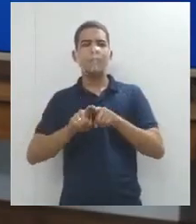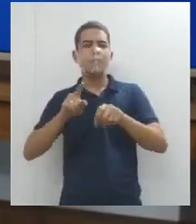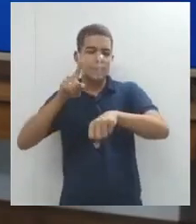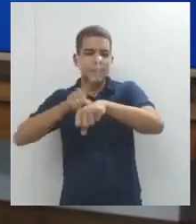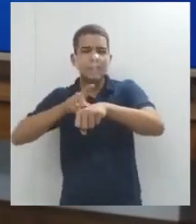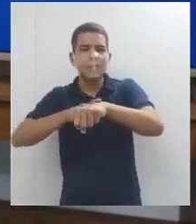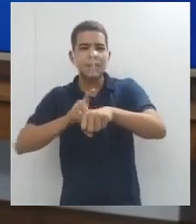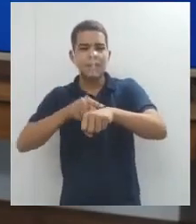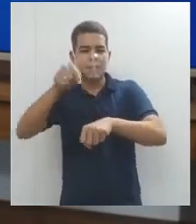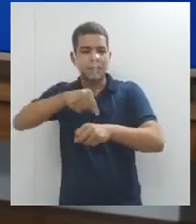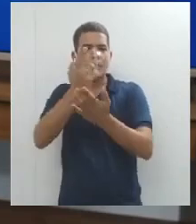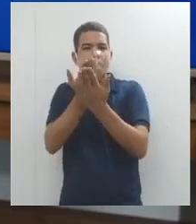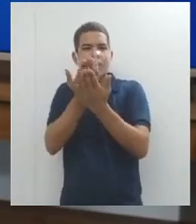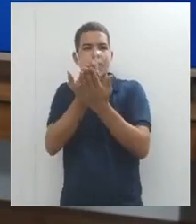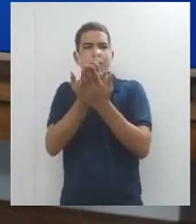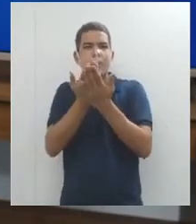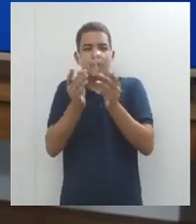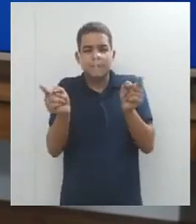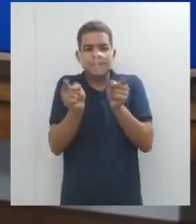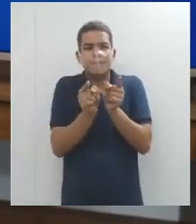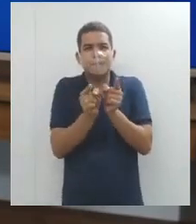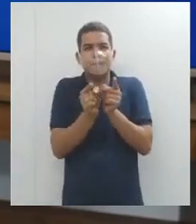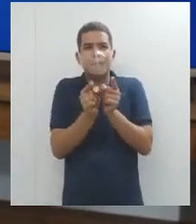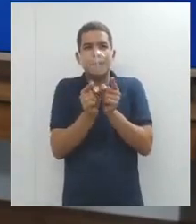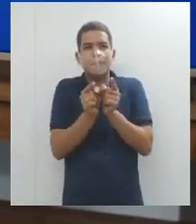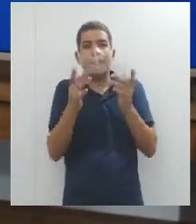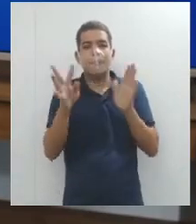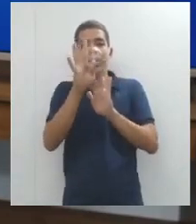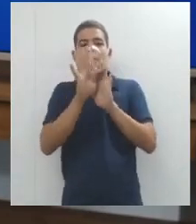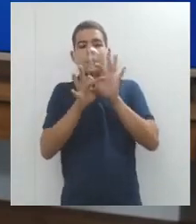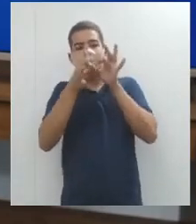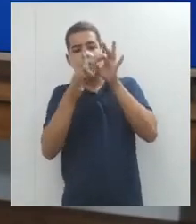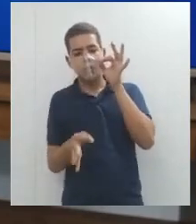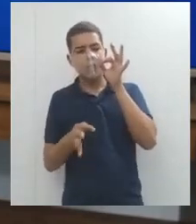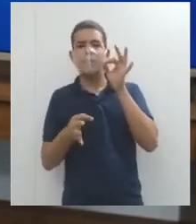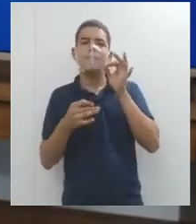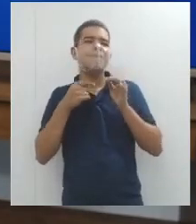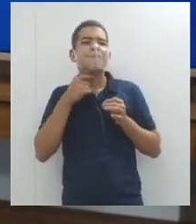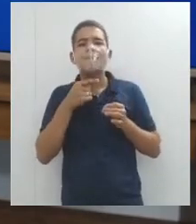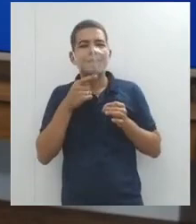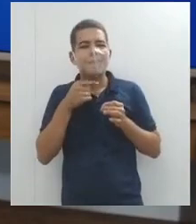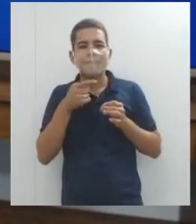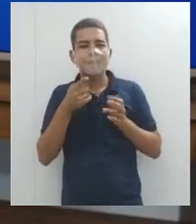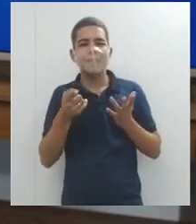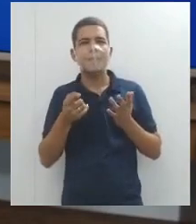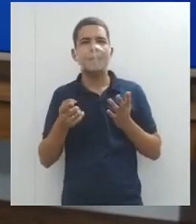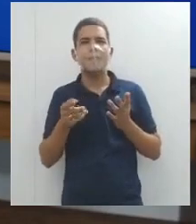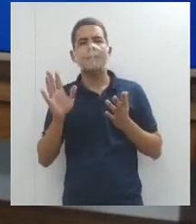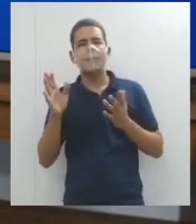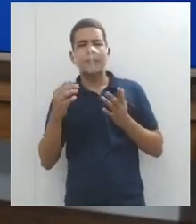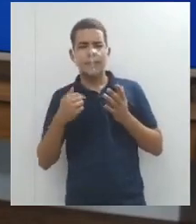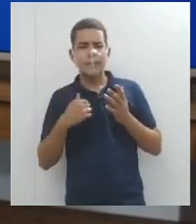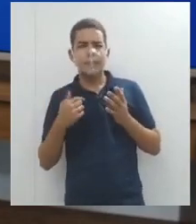aqui de aprendizagem, não é possível colocarmos textos enormes, gigantescos, para retirarmos. Mas eu